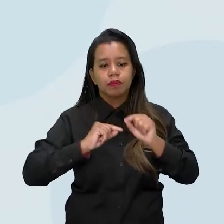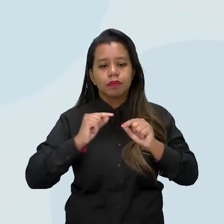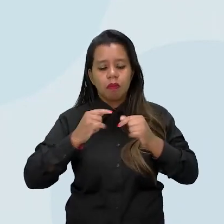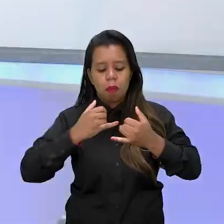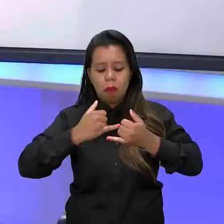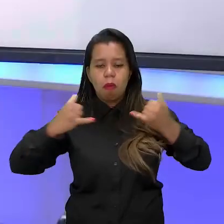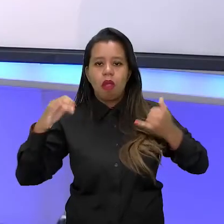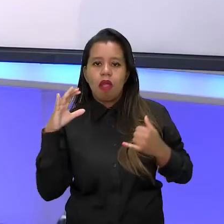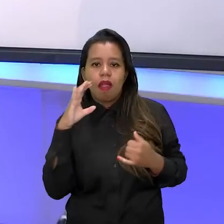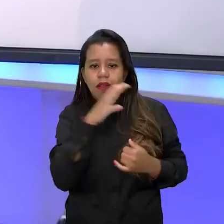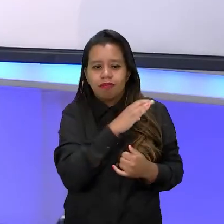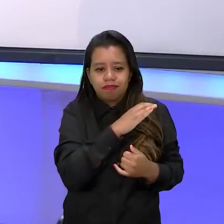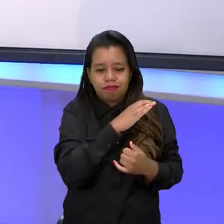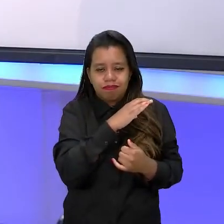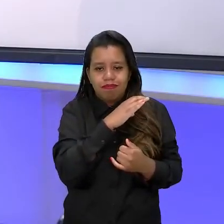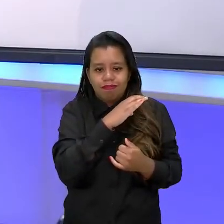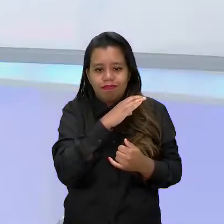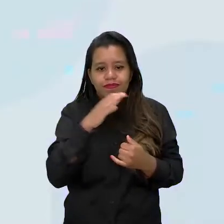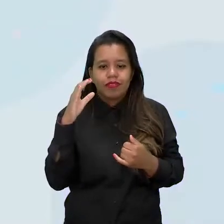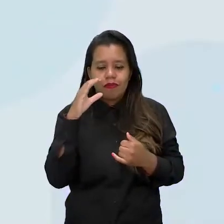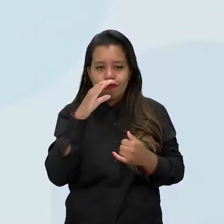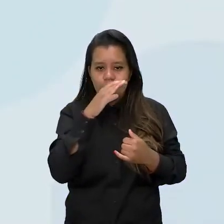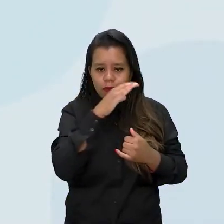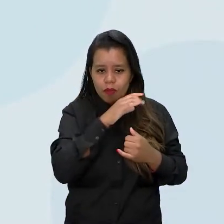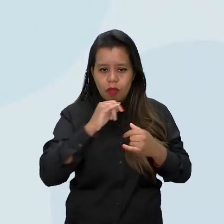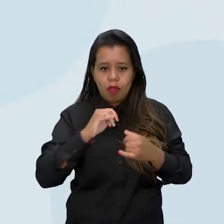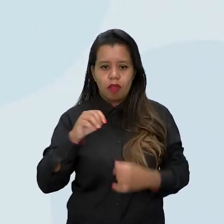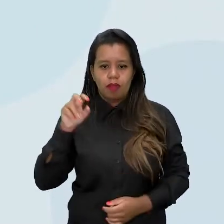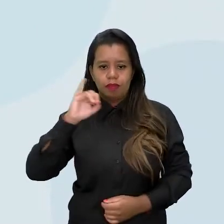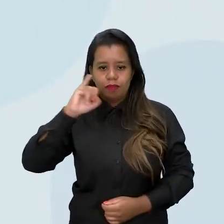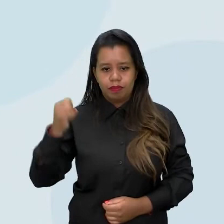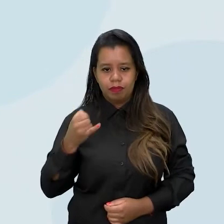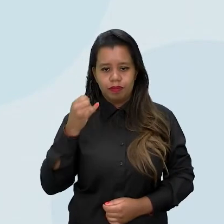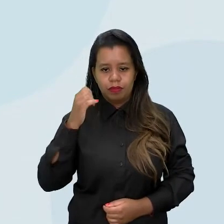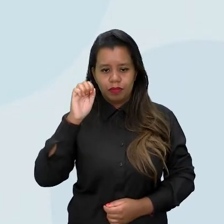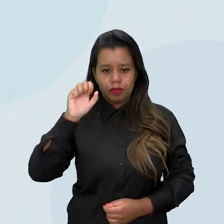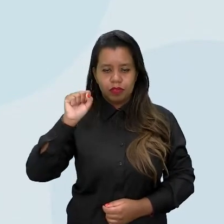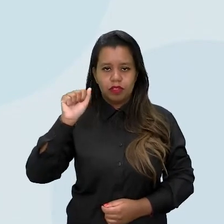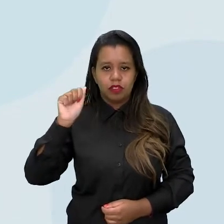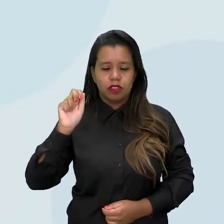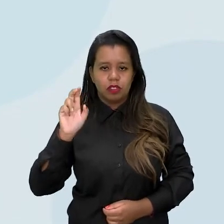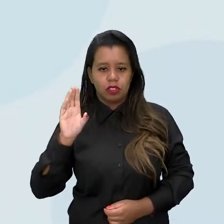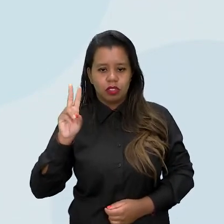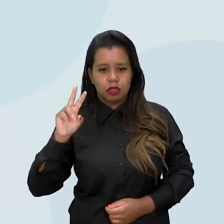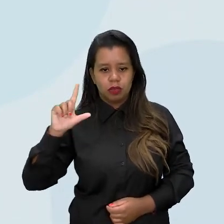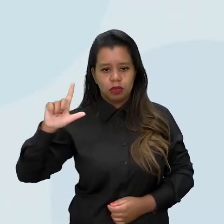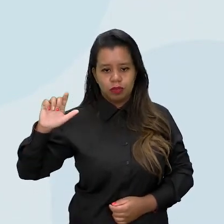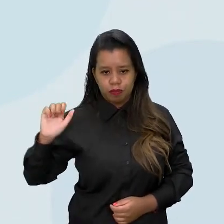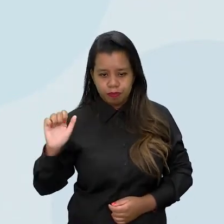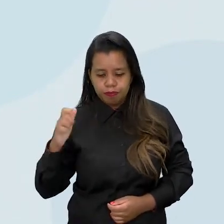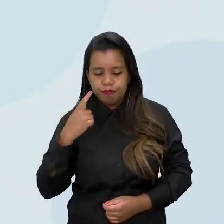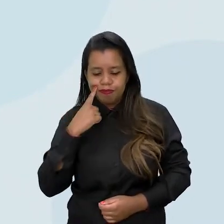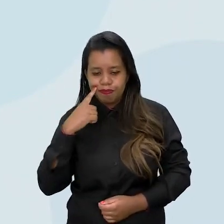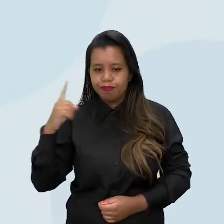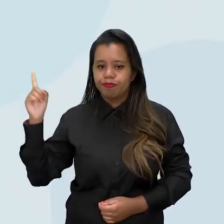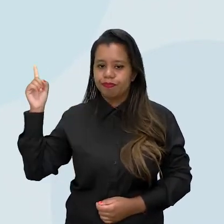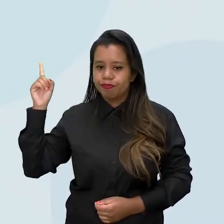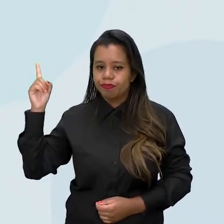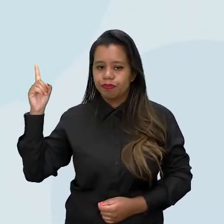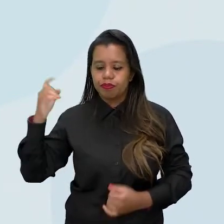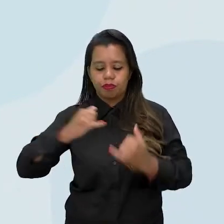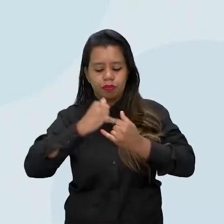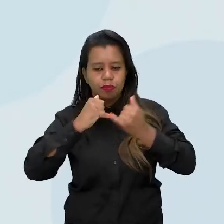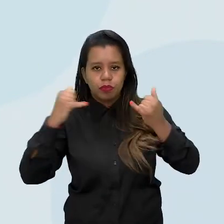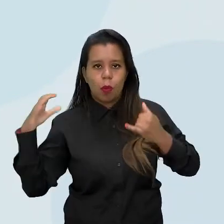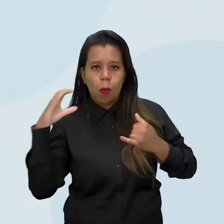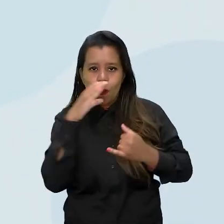gera calor. Este calor, ó, é chamado de efeito Joule. O que é o efeito Joule? É o calor, o